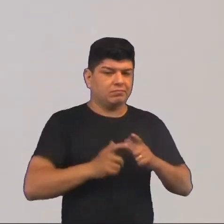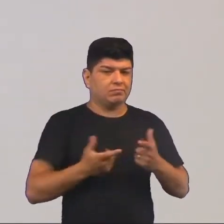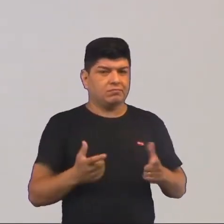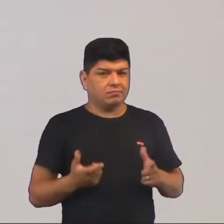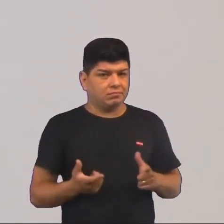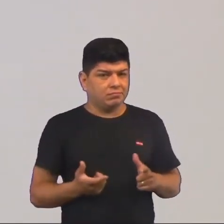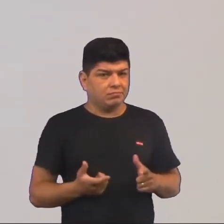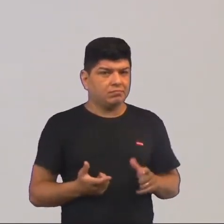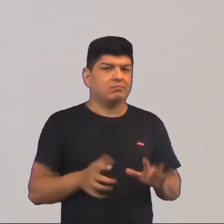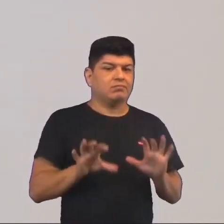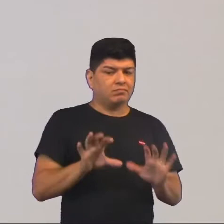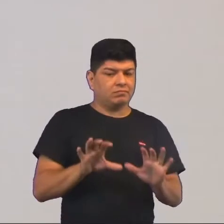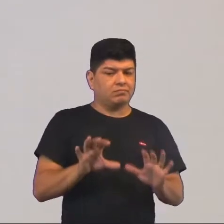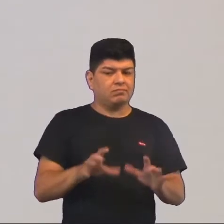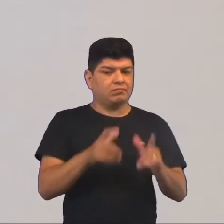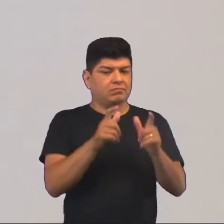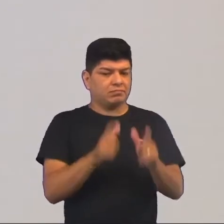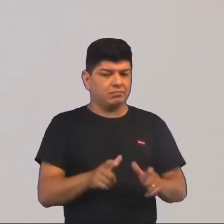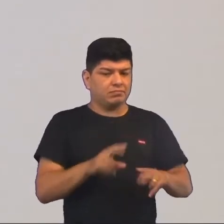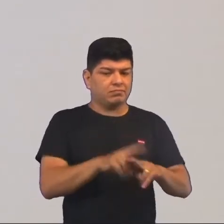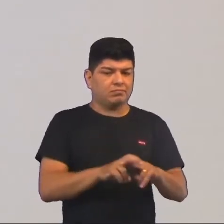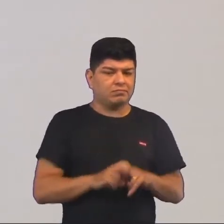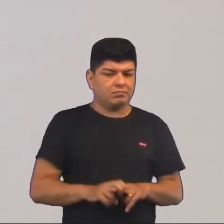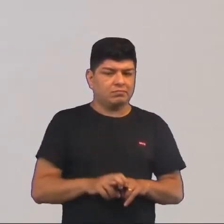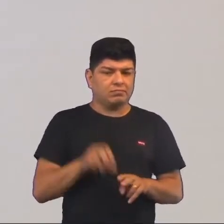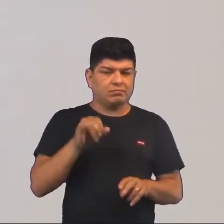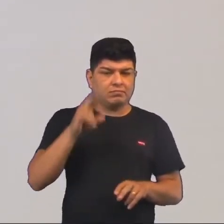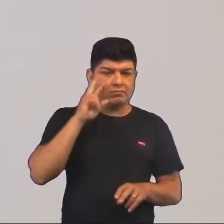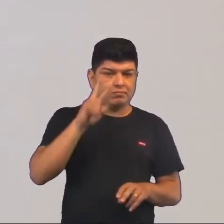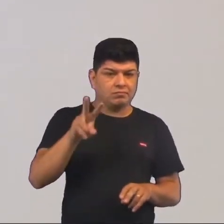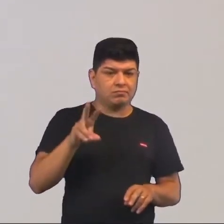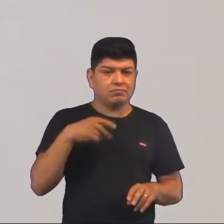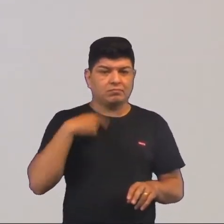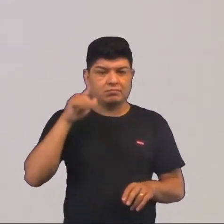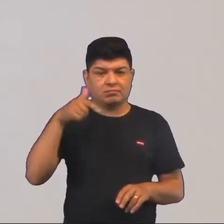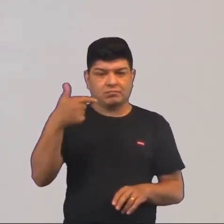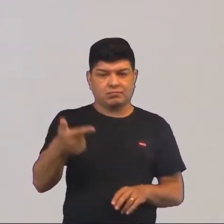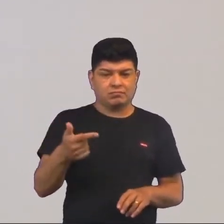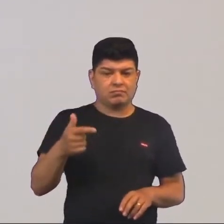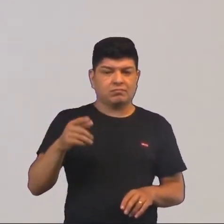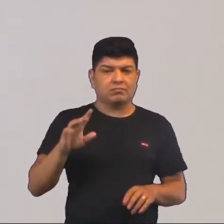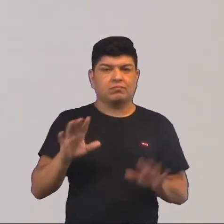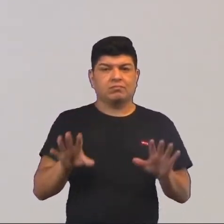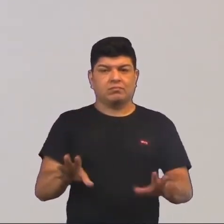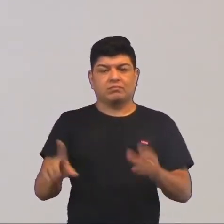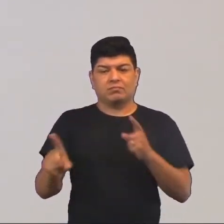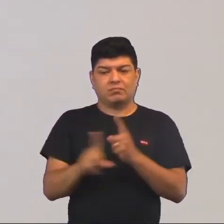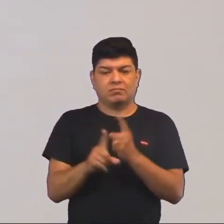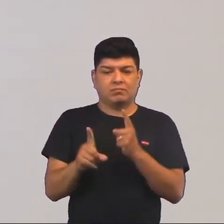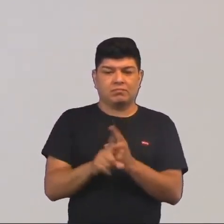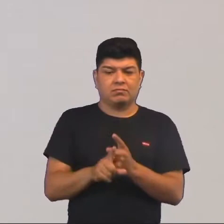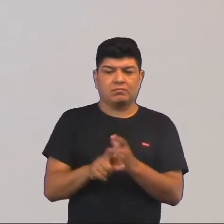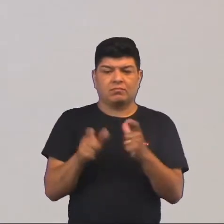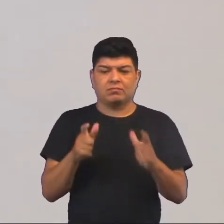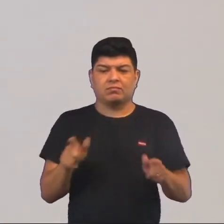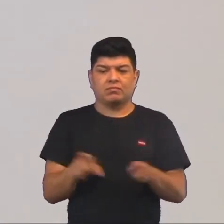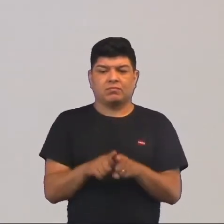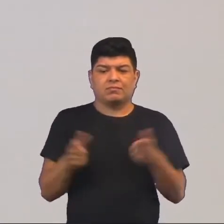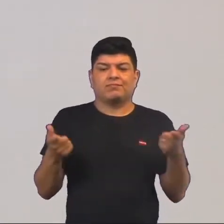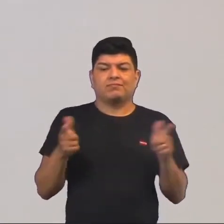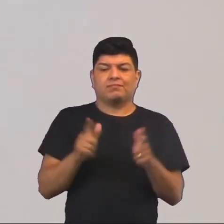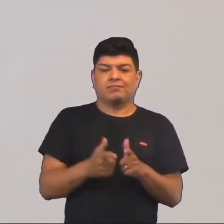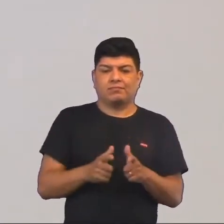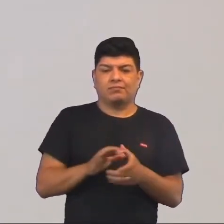Mas isso é típico realmente dessa região. Se você for já na região centro-oeste, você vai encontrar folhas pequenas.